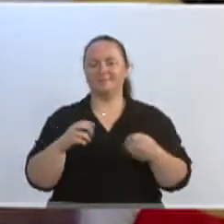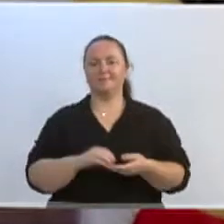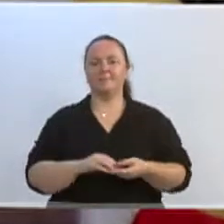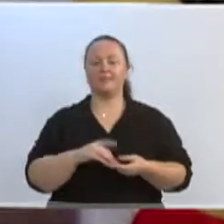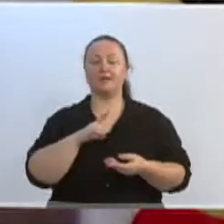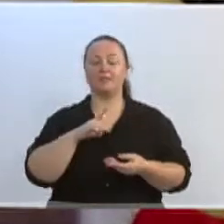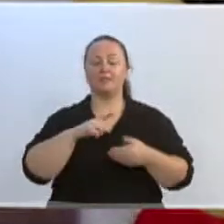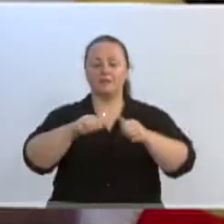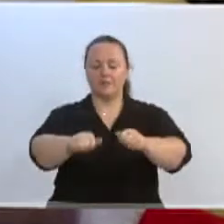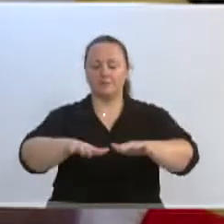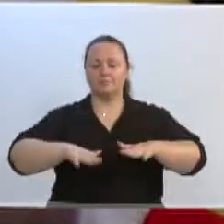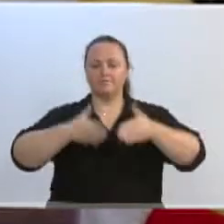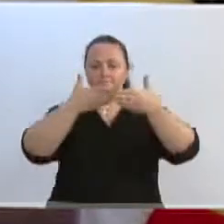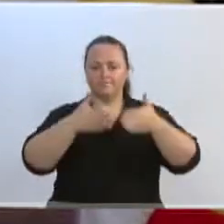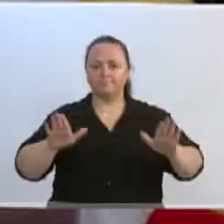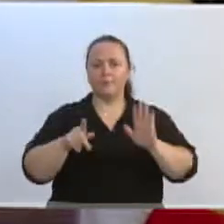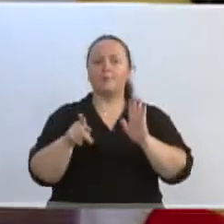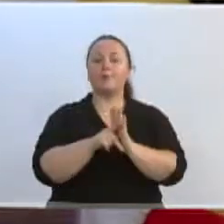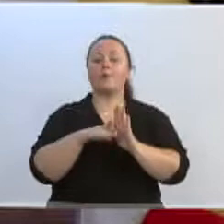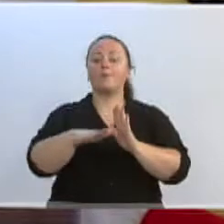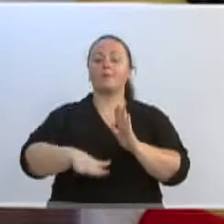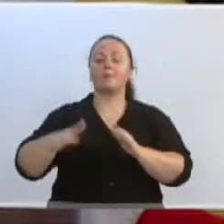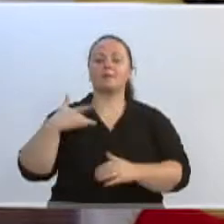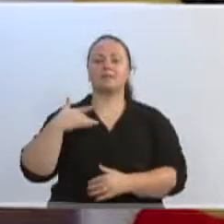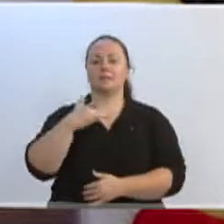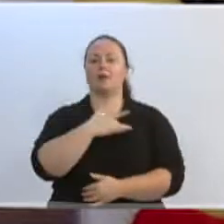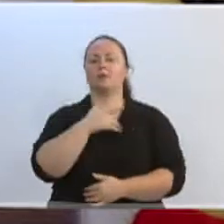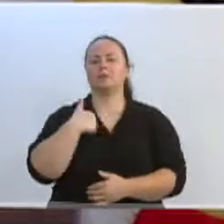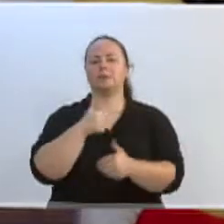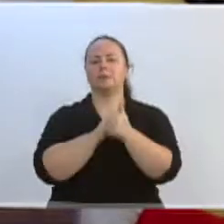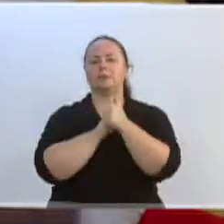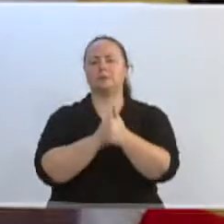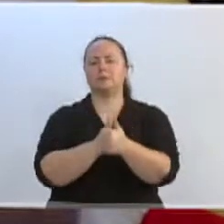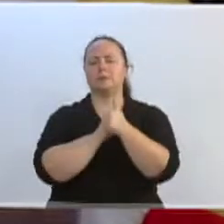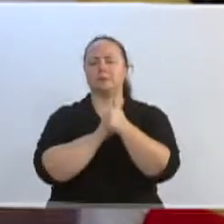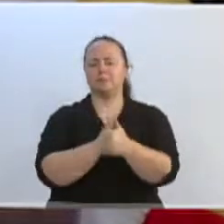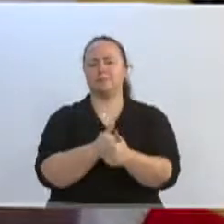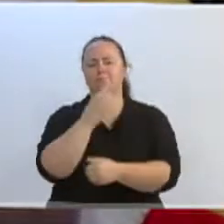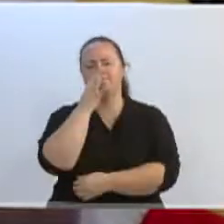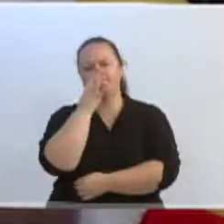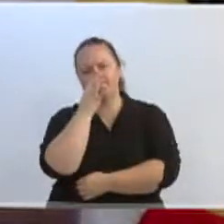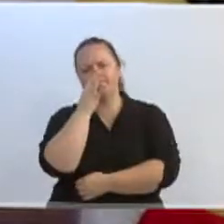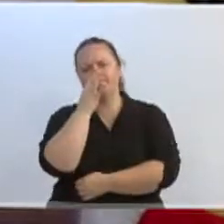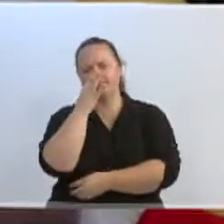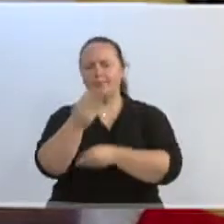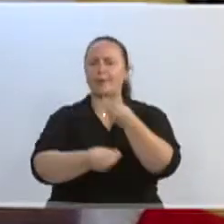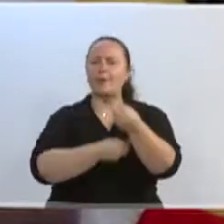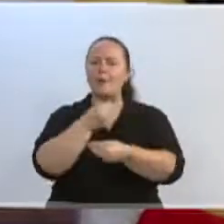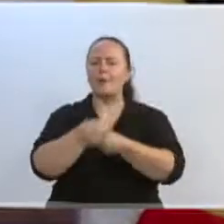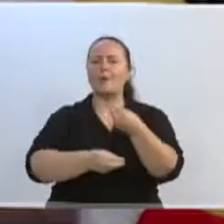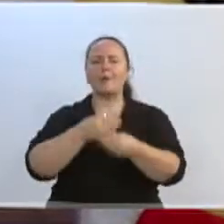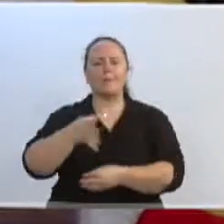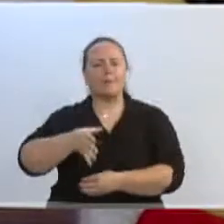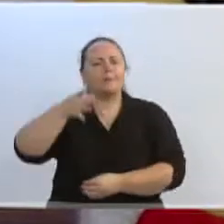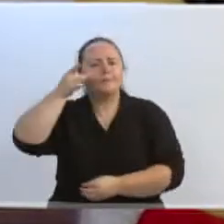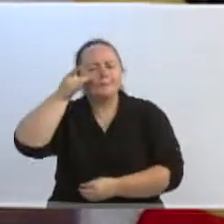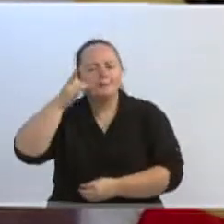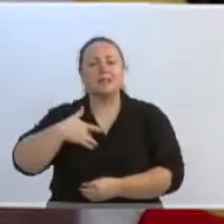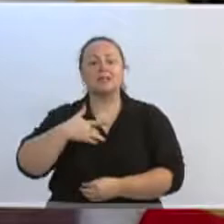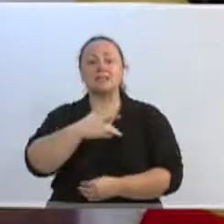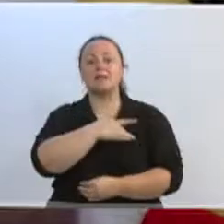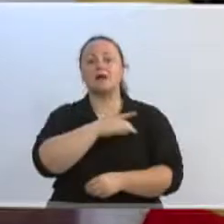pública sobre a saúde pude acompanhar pôde acompanhar é a situação real da saúde em nosso